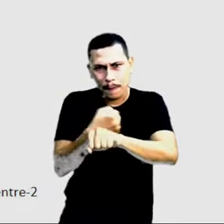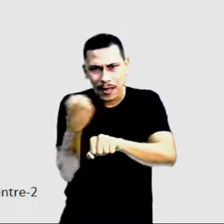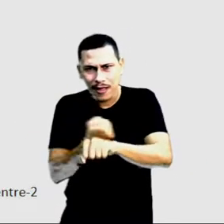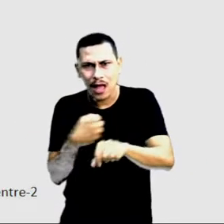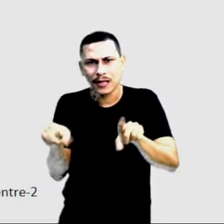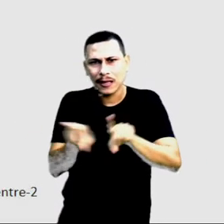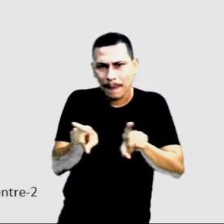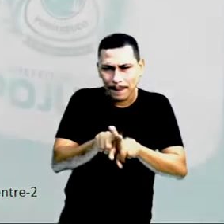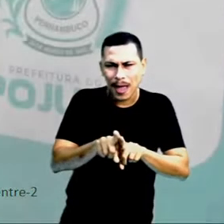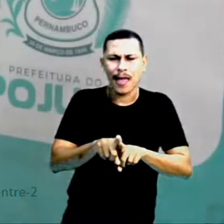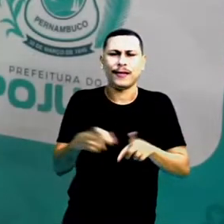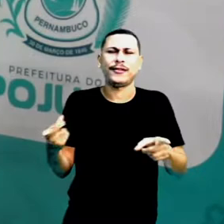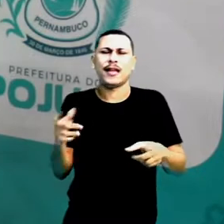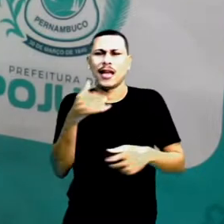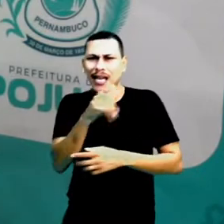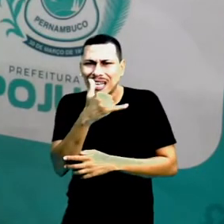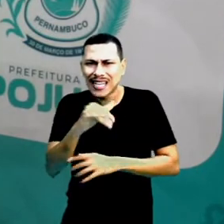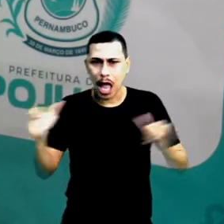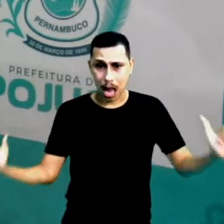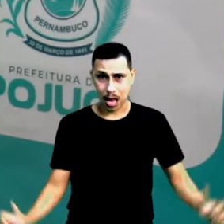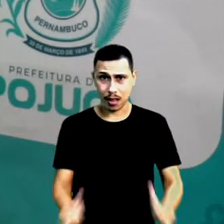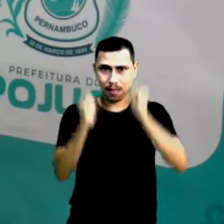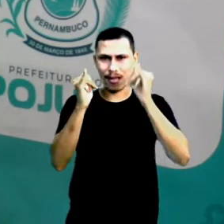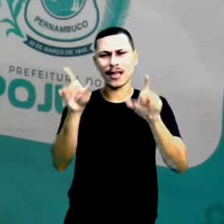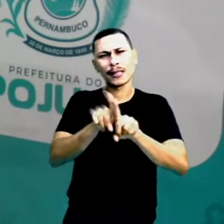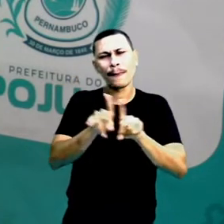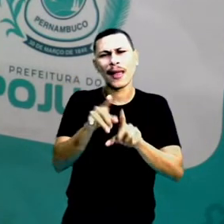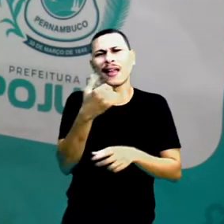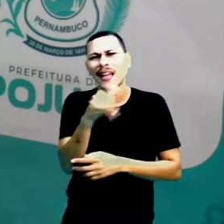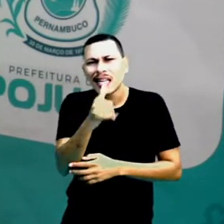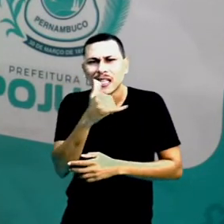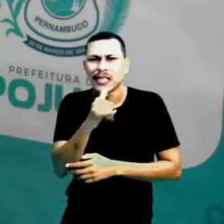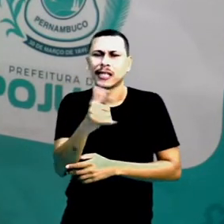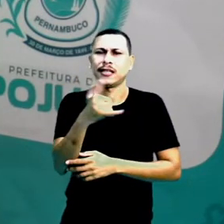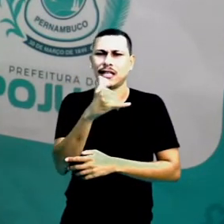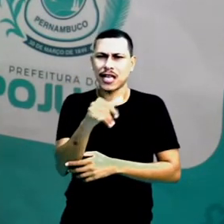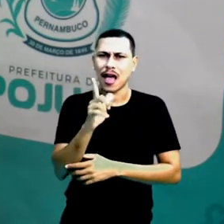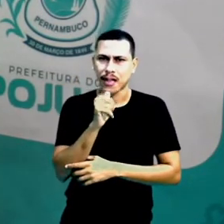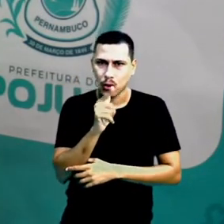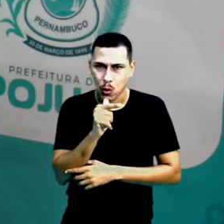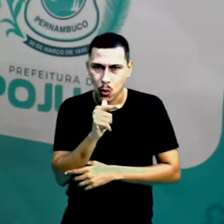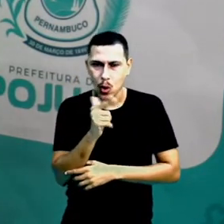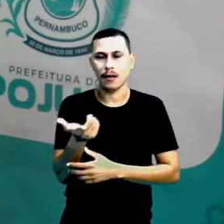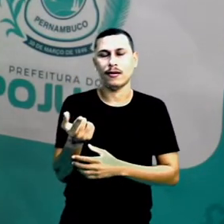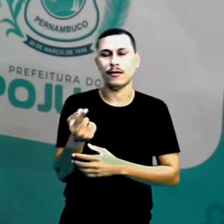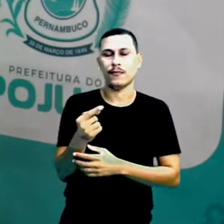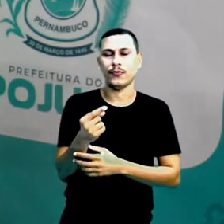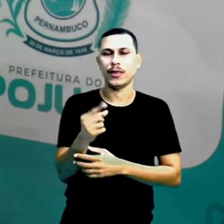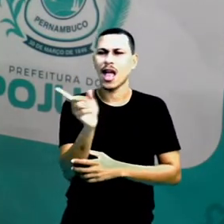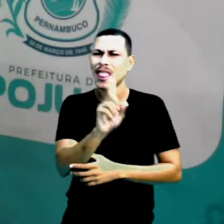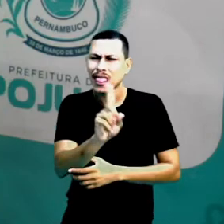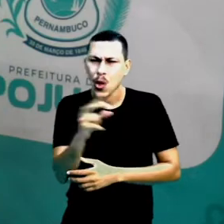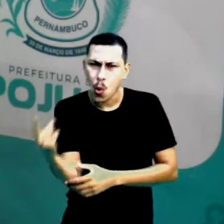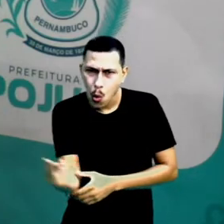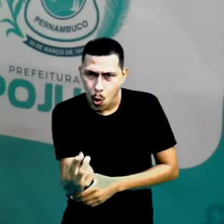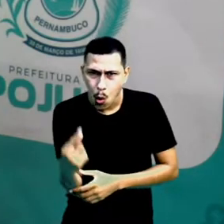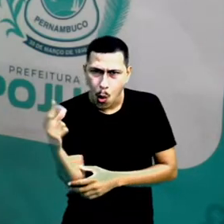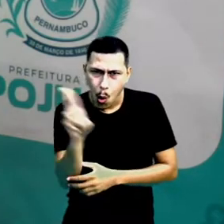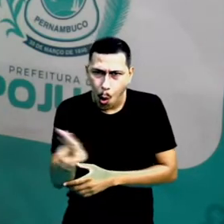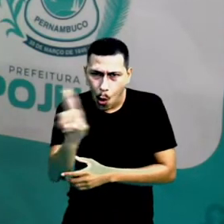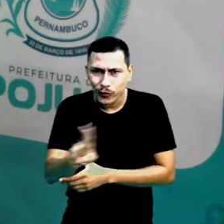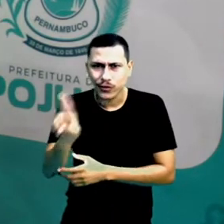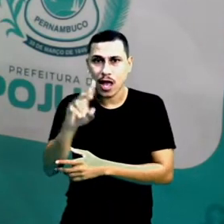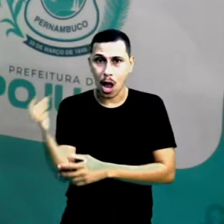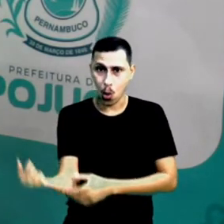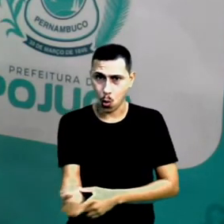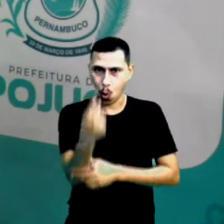energia hidráulica. Então a gente vê que ela utiliza cinco tipos de energias, não um tipo de energia único, não apenas energia elétrica,